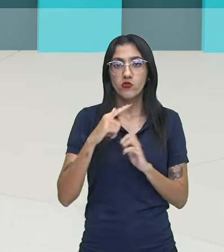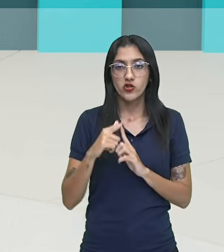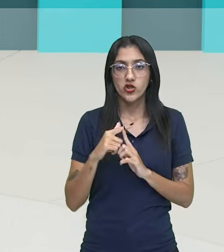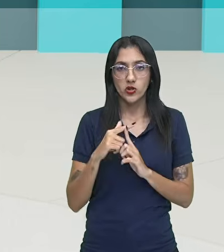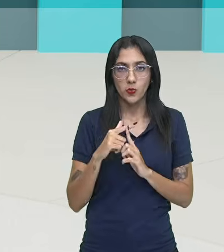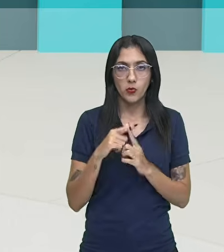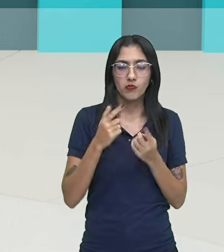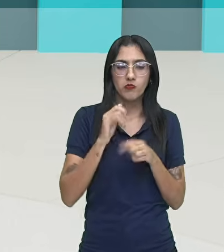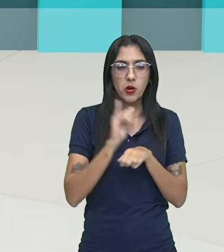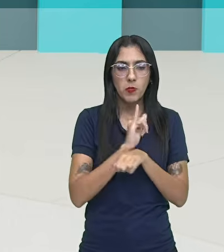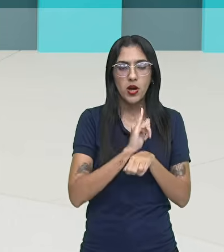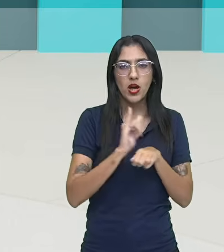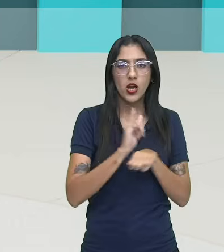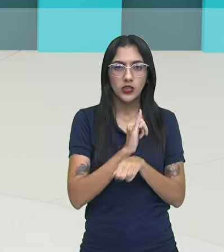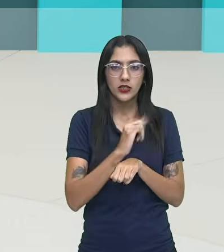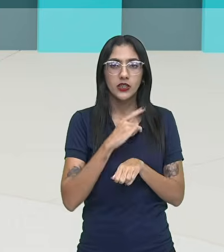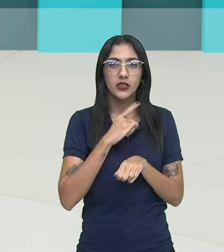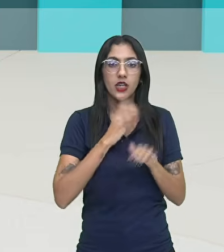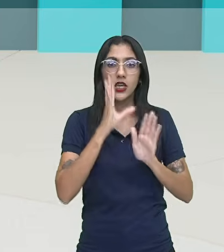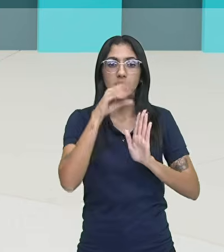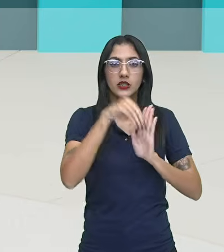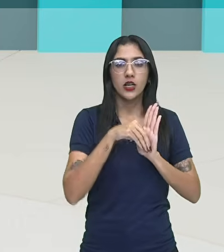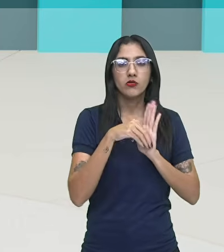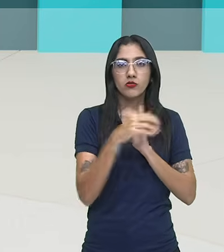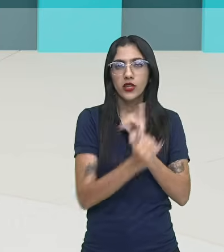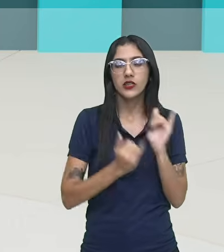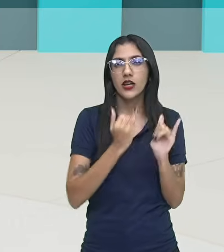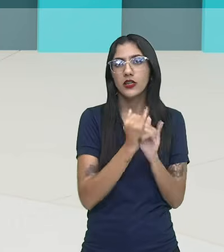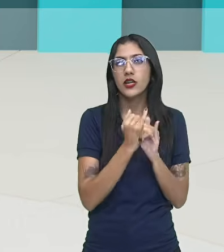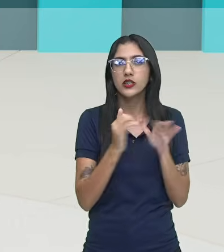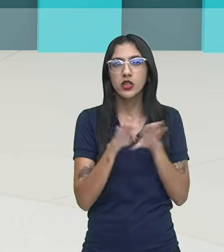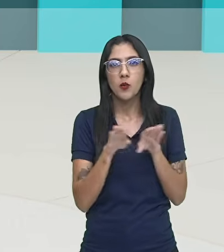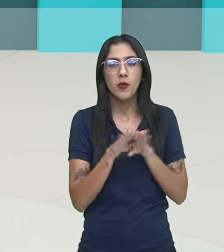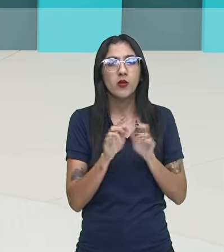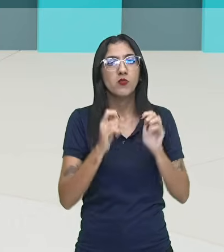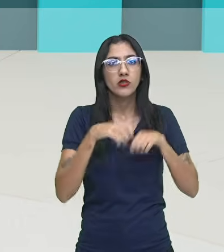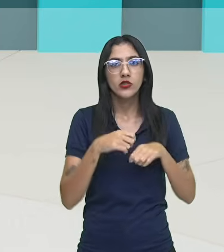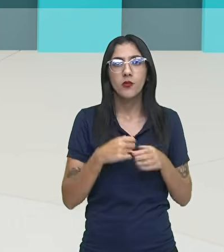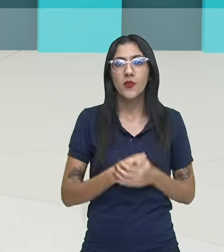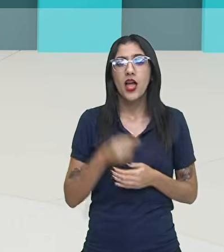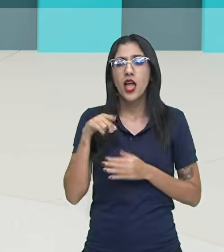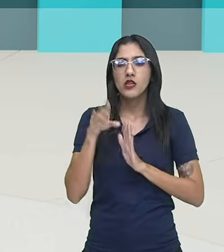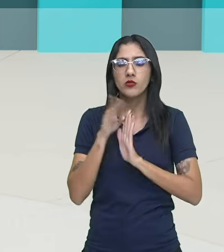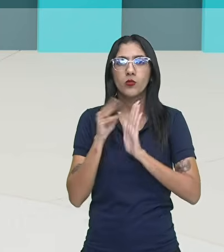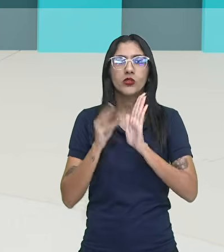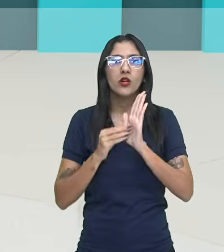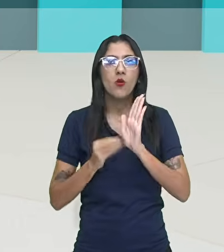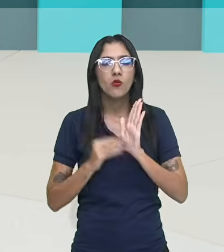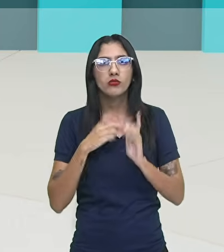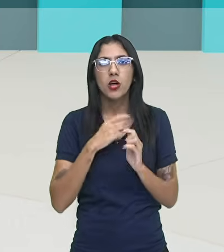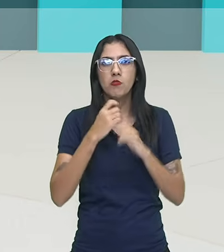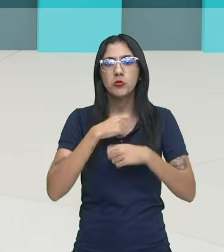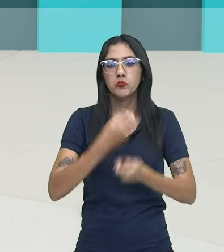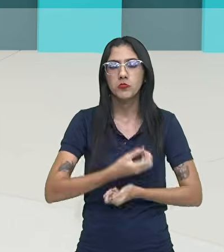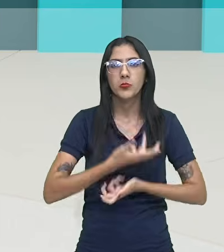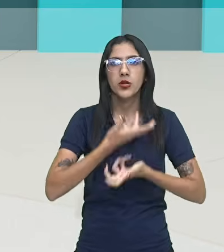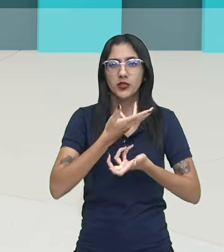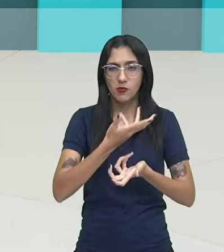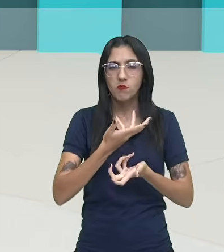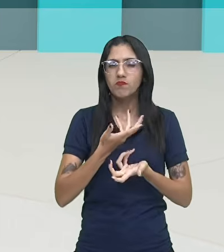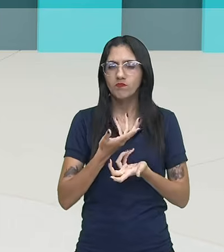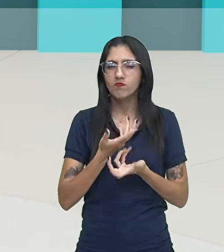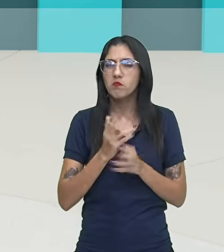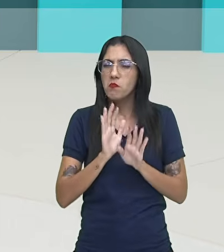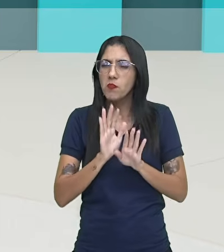uma forma que vai ter dentro da internet para que aquele conteúdo se expresse. Vocês vão já